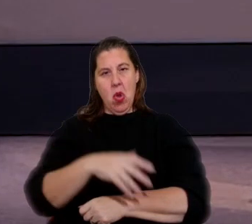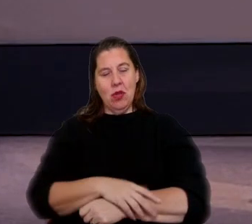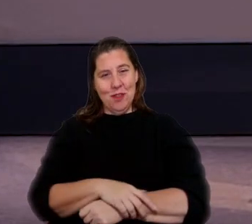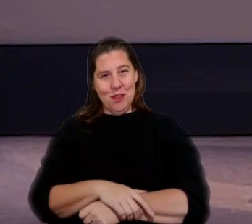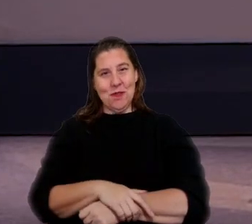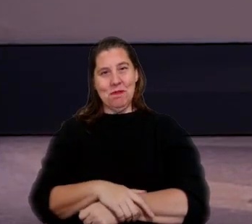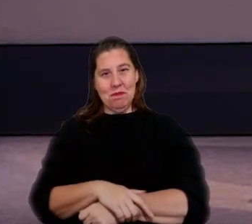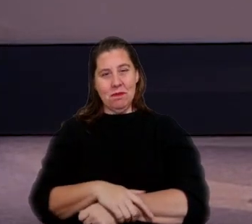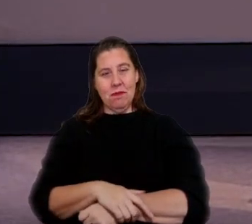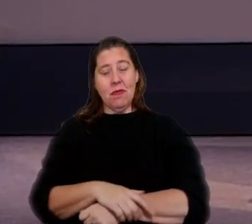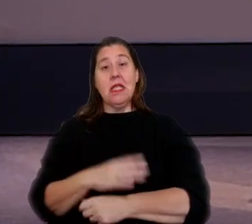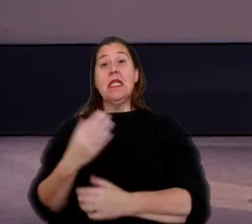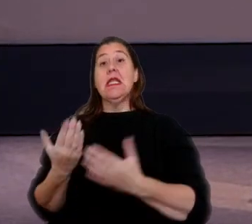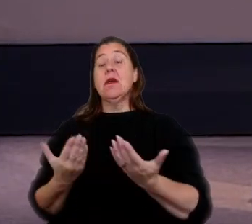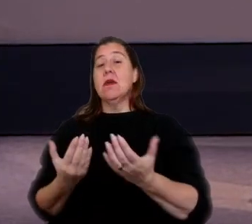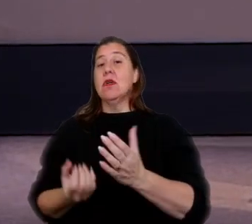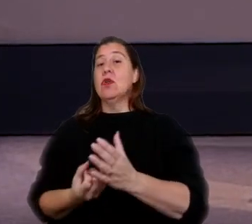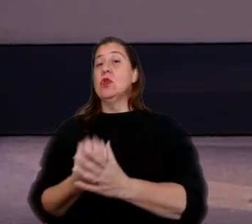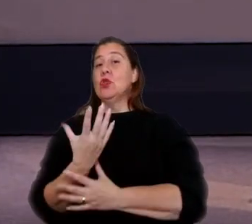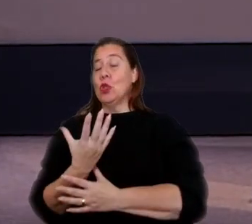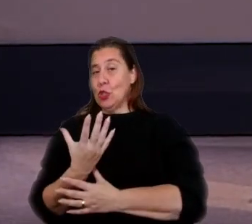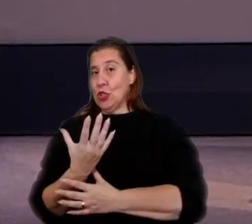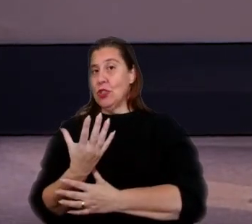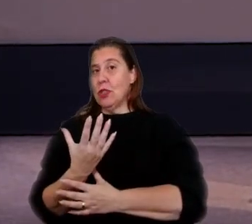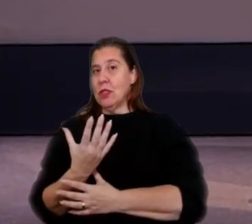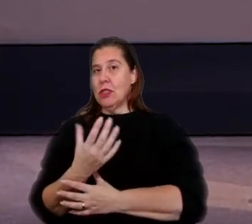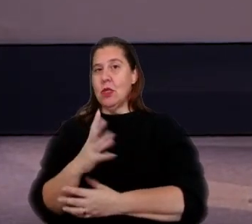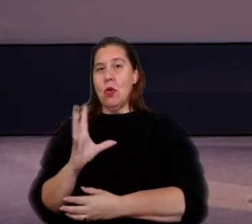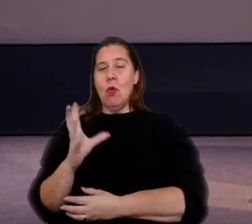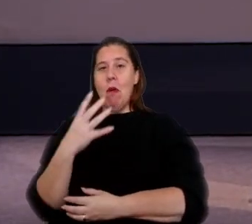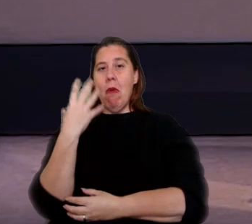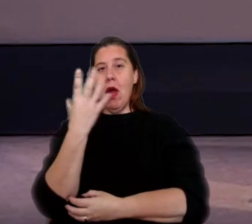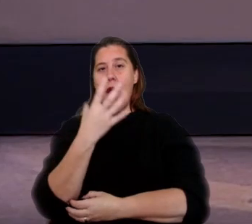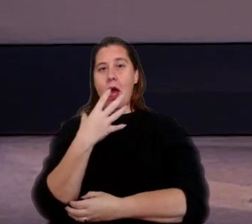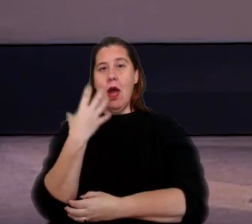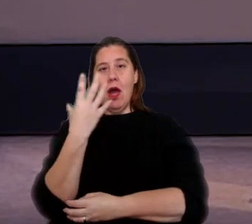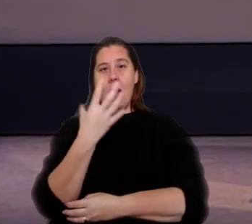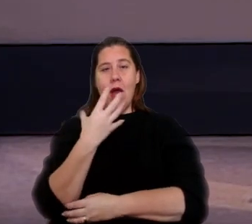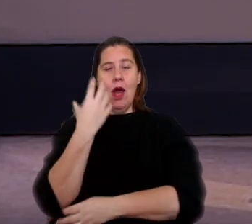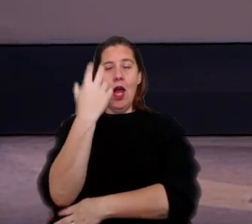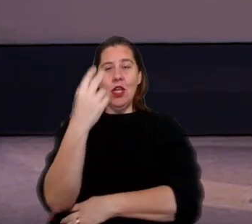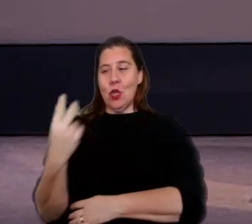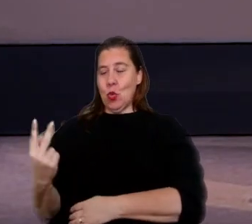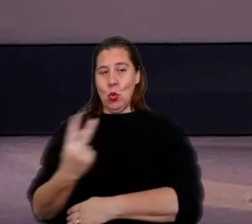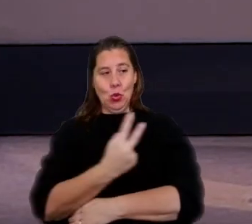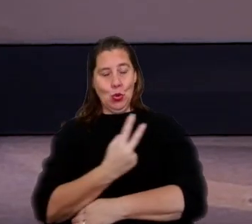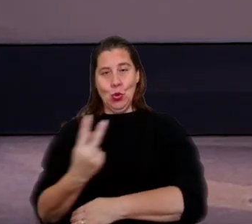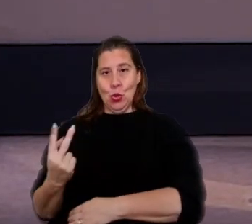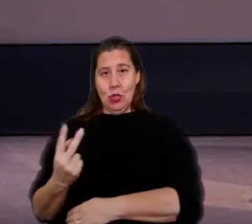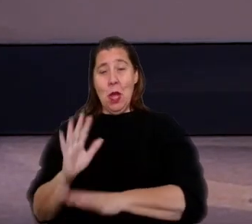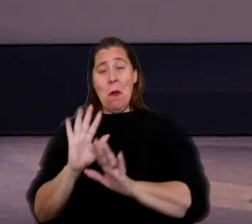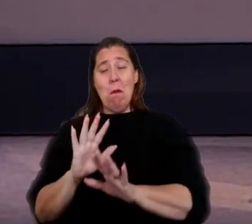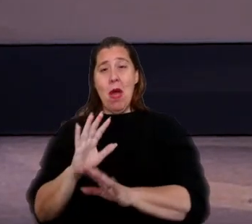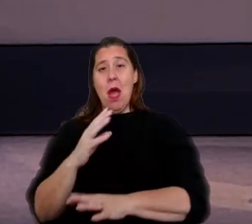famosa. Então, surge uma verdadeira paixão entre esses